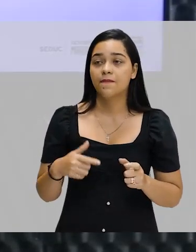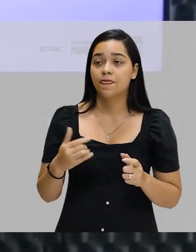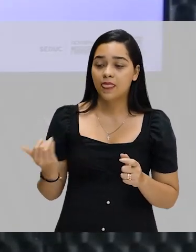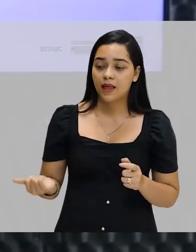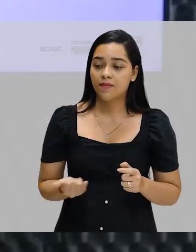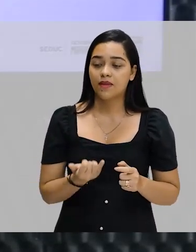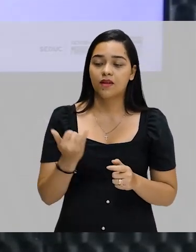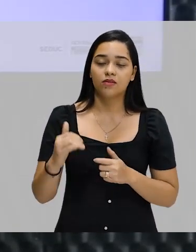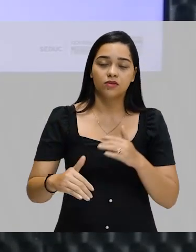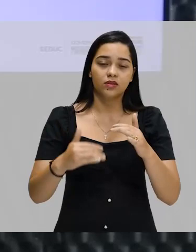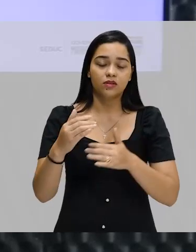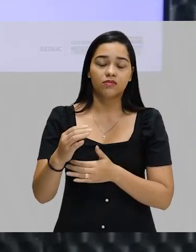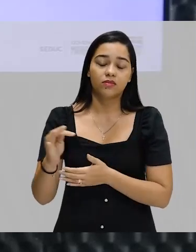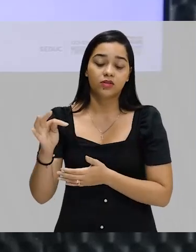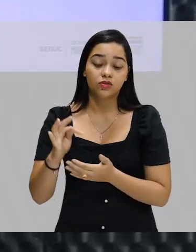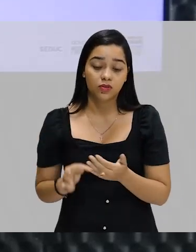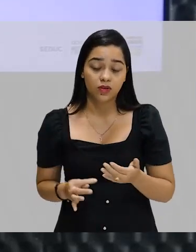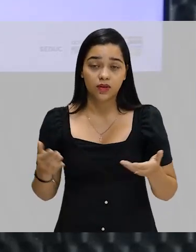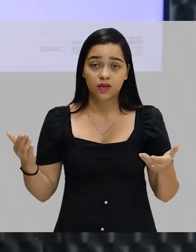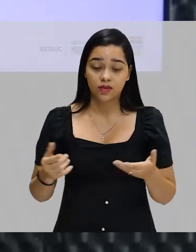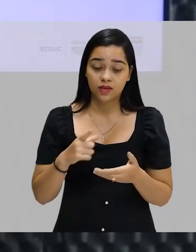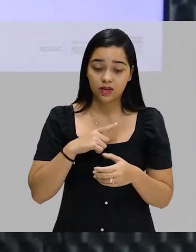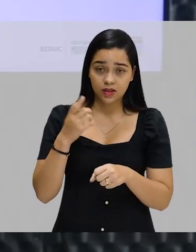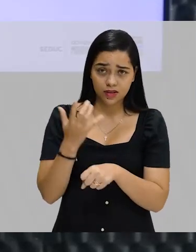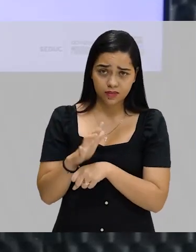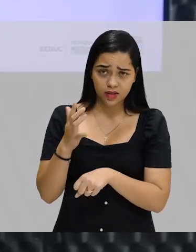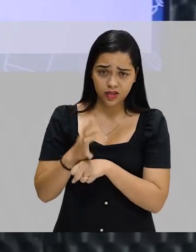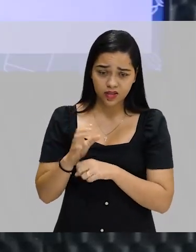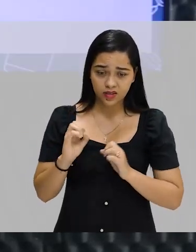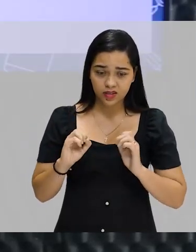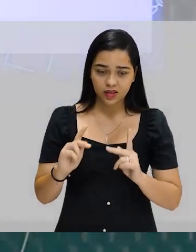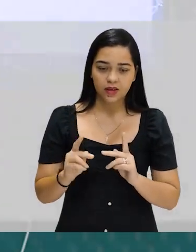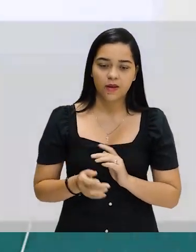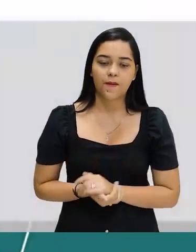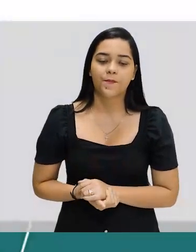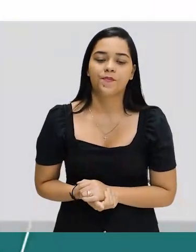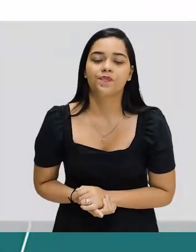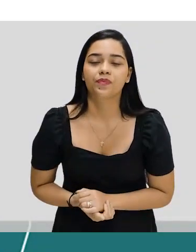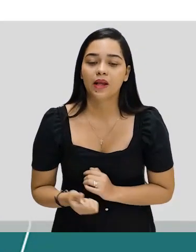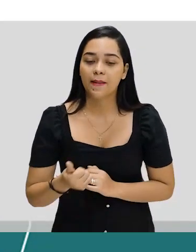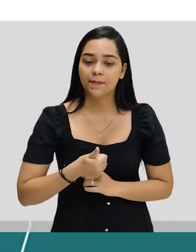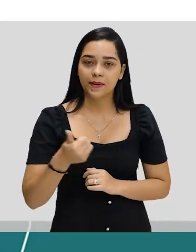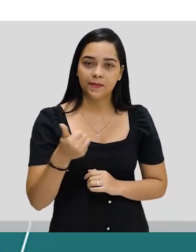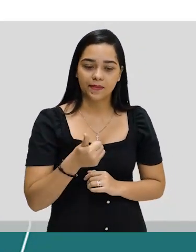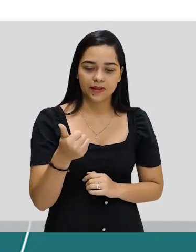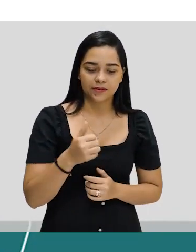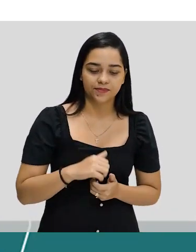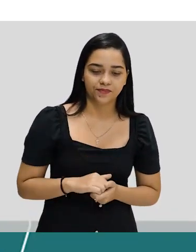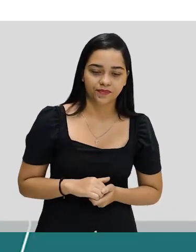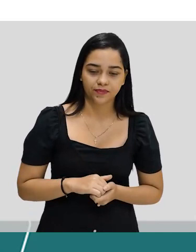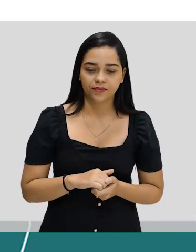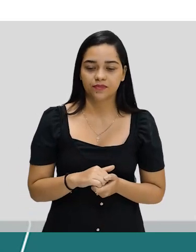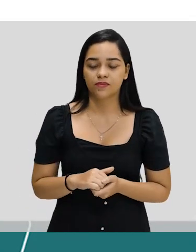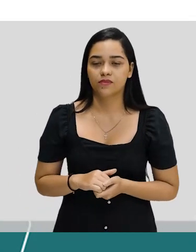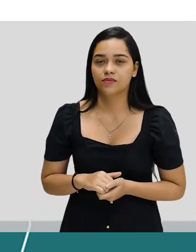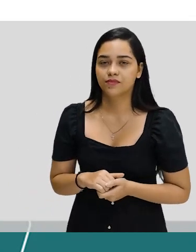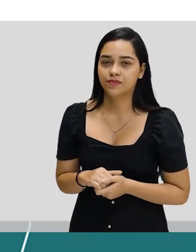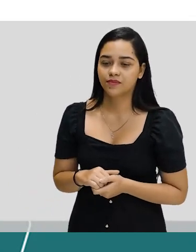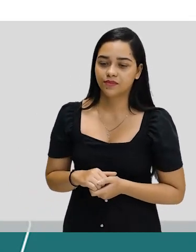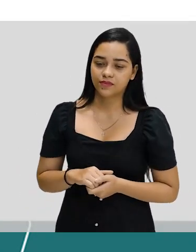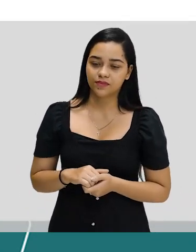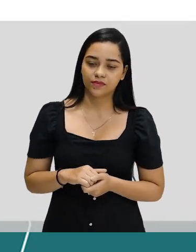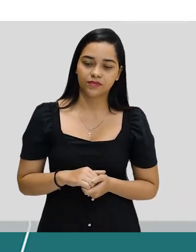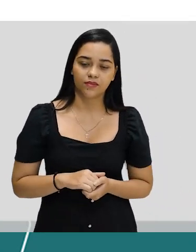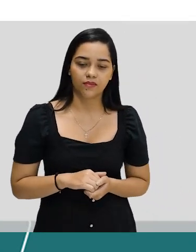na construção textual e nós vamos ver isso nos exercícios, tá bom? Primeira questão tem assim: em todas as